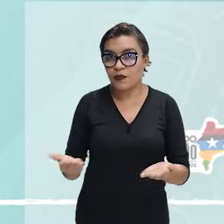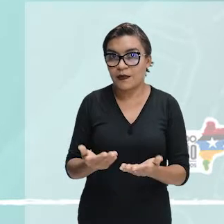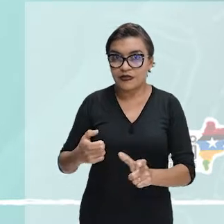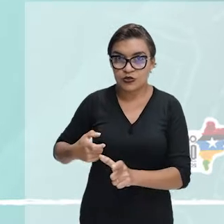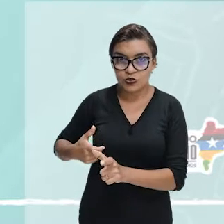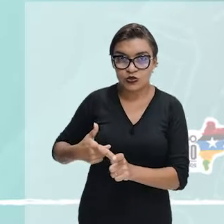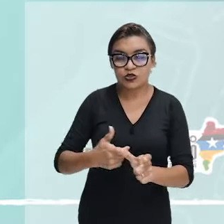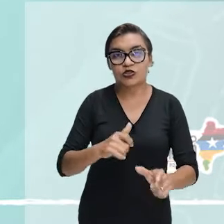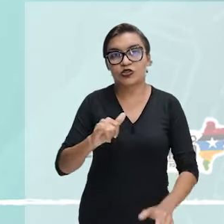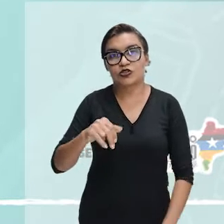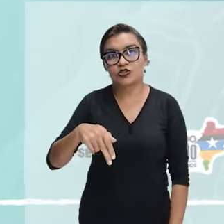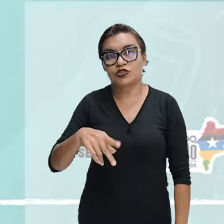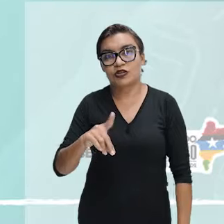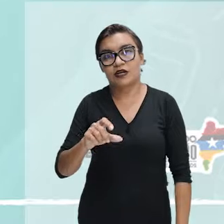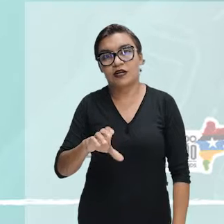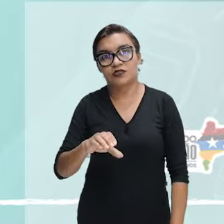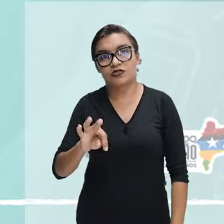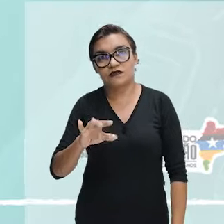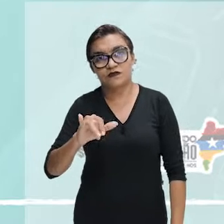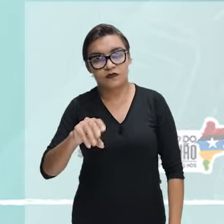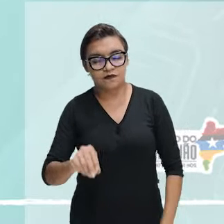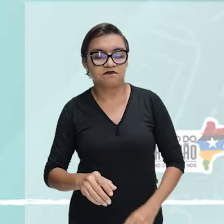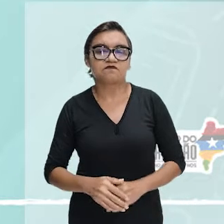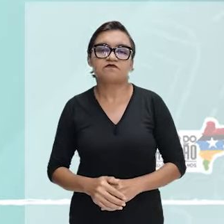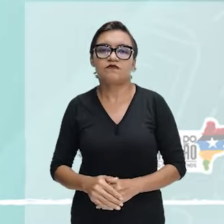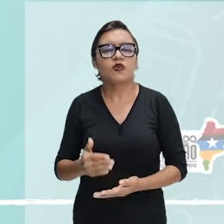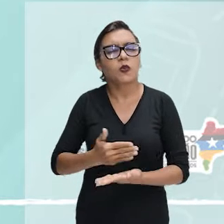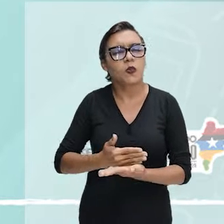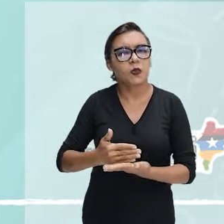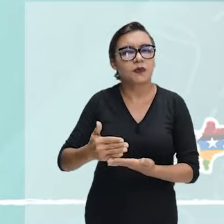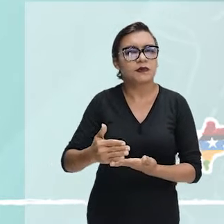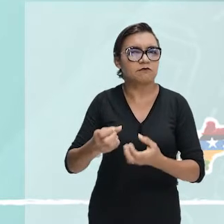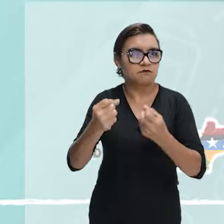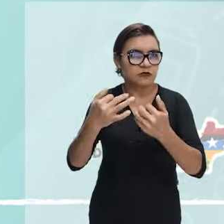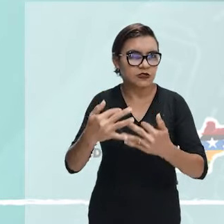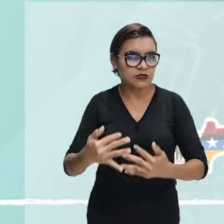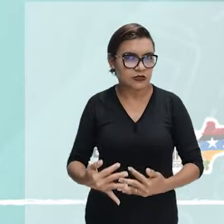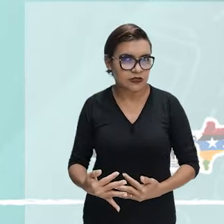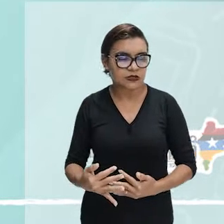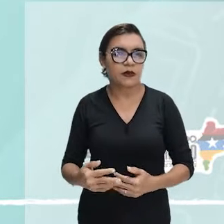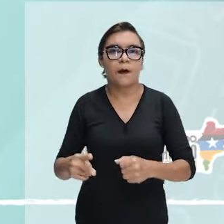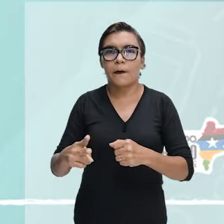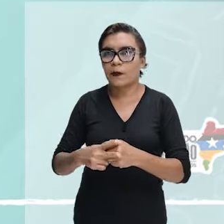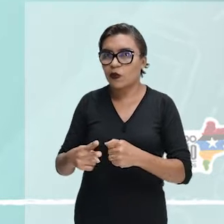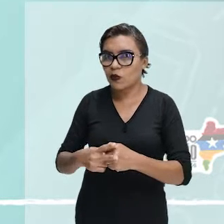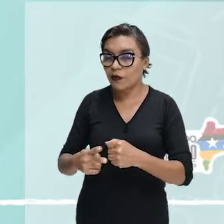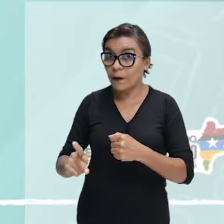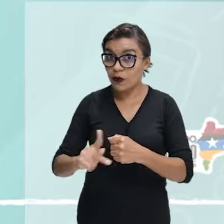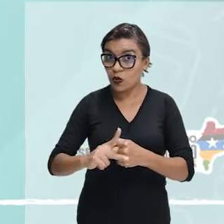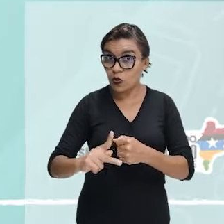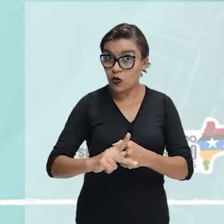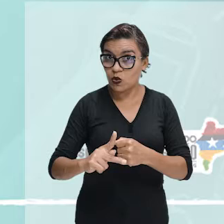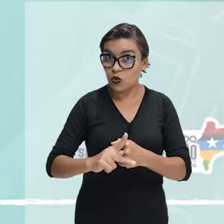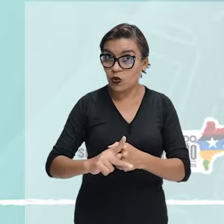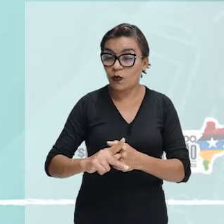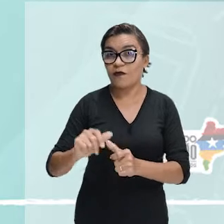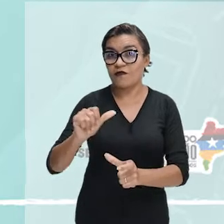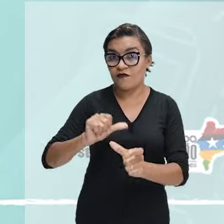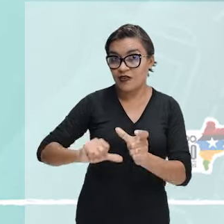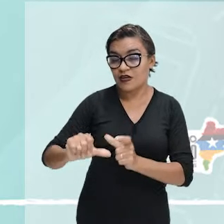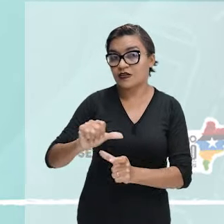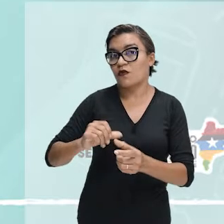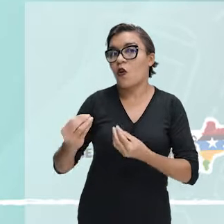indicativo, tá? Então, nós vamos fazer uma pequena introdução, pronomes reflexivos, como usá-los, tá? Em